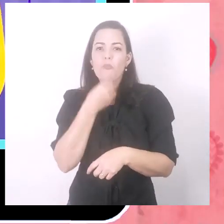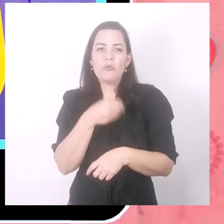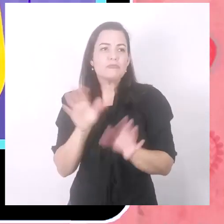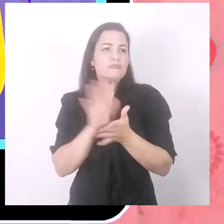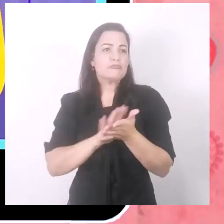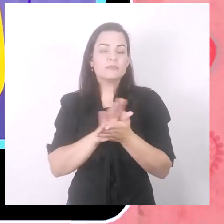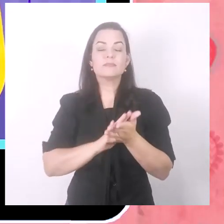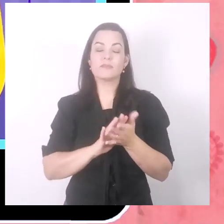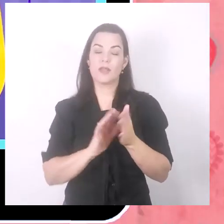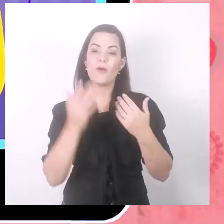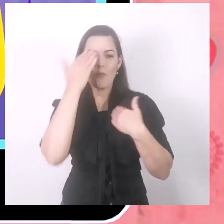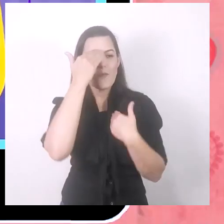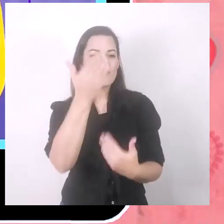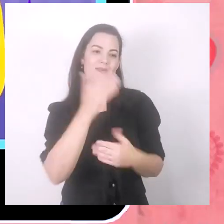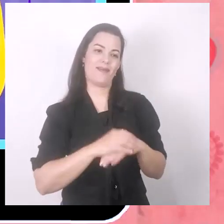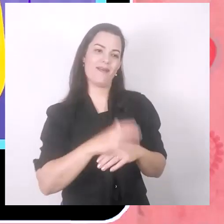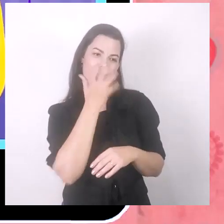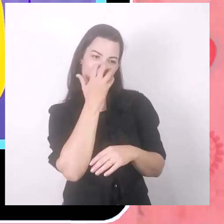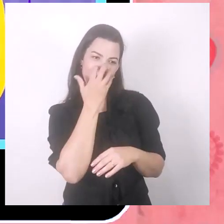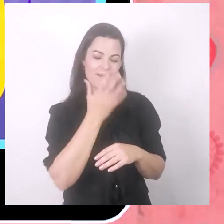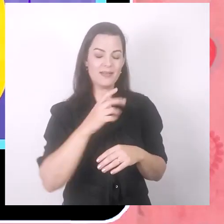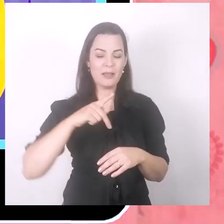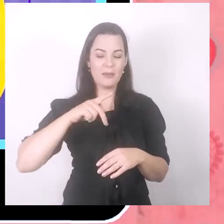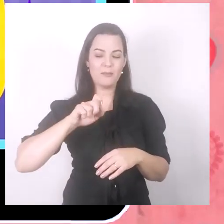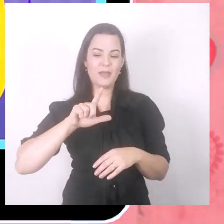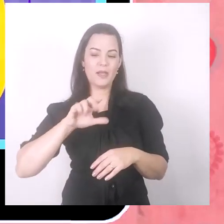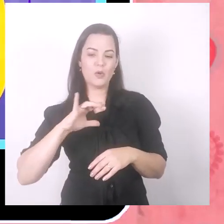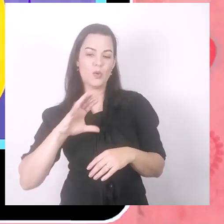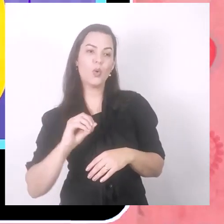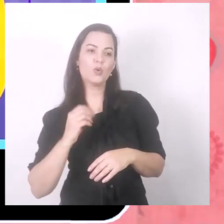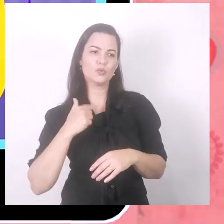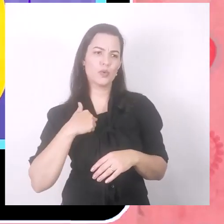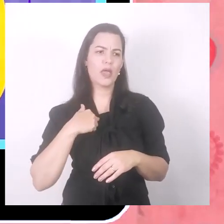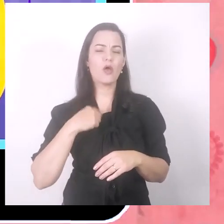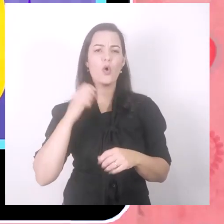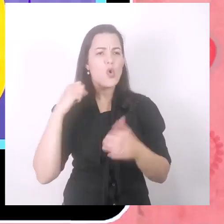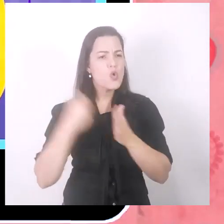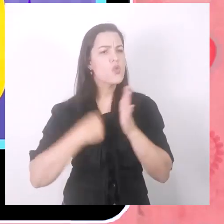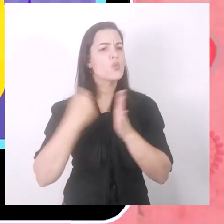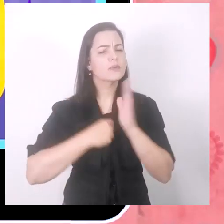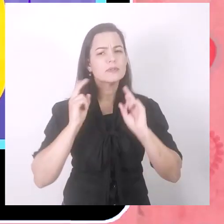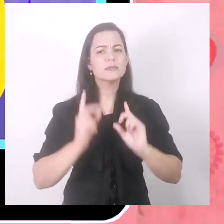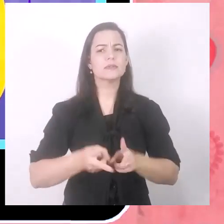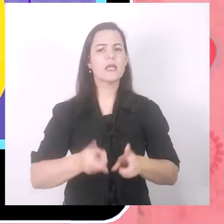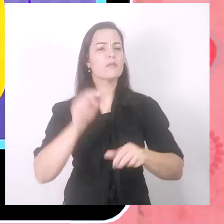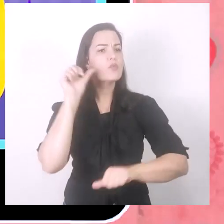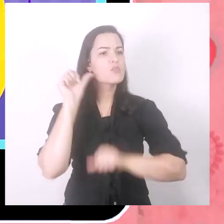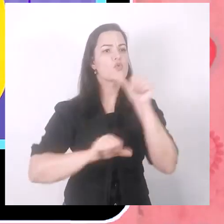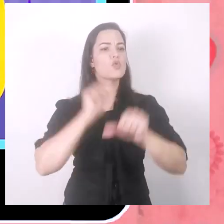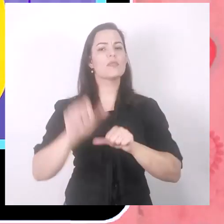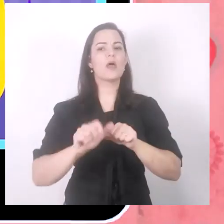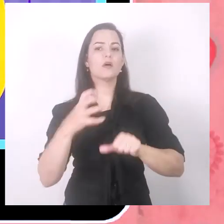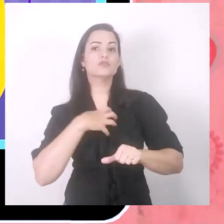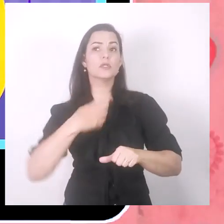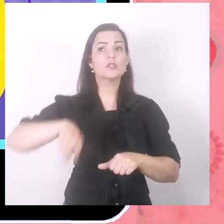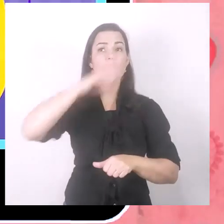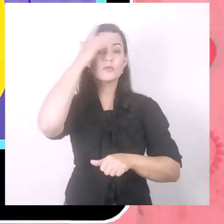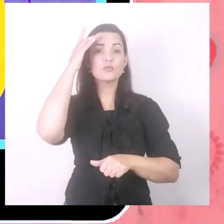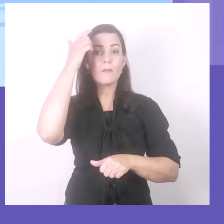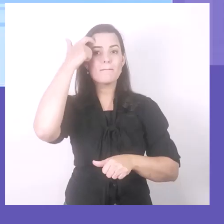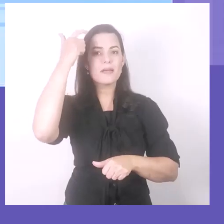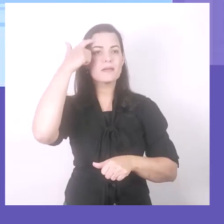Pra mudar essa imagem das princesas. Gente, o mundo mudou. A gente não pode mais viver a vida que a gente vivia. Outro dia mesmo eu tava conversando